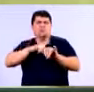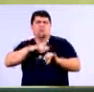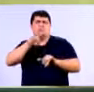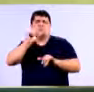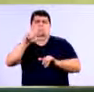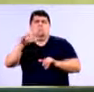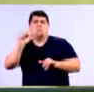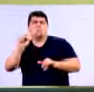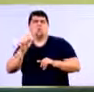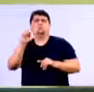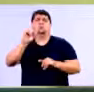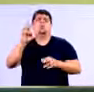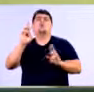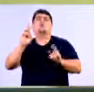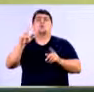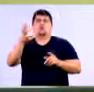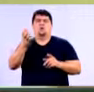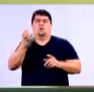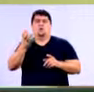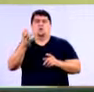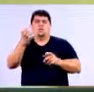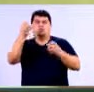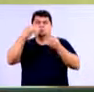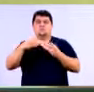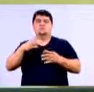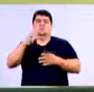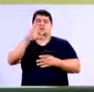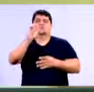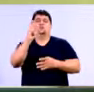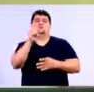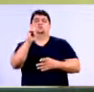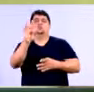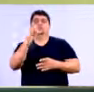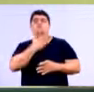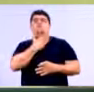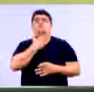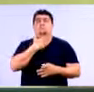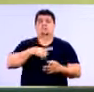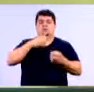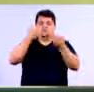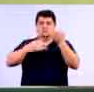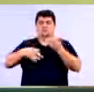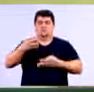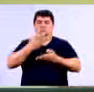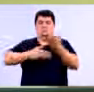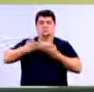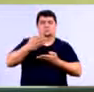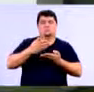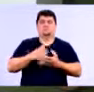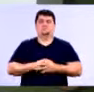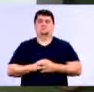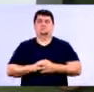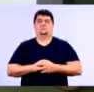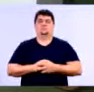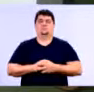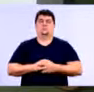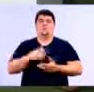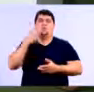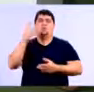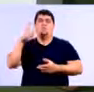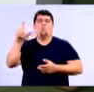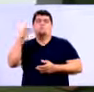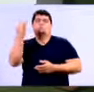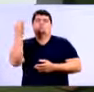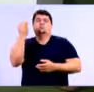bolsa, do dólar? Querem comentar alguma coisa? Comentem aqui no chat, a gente acaba lendo e comenta com vocês. Outra coisa também importante,